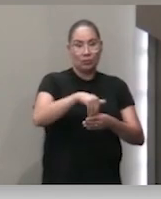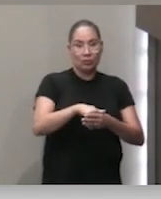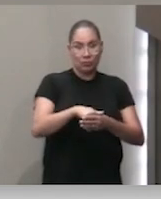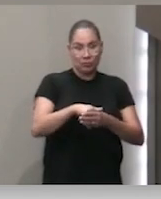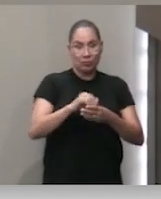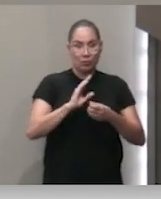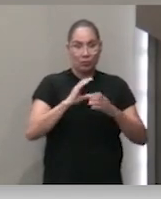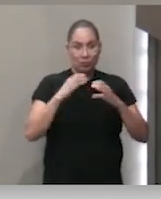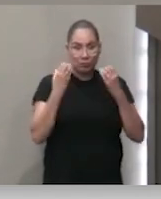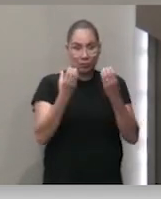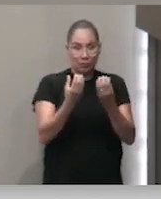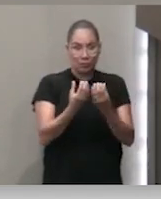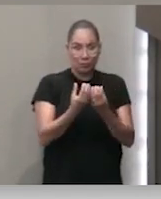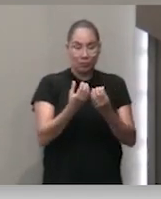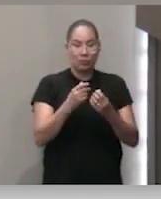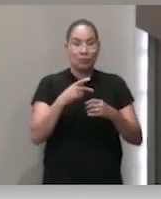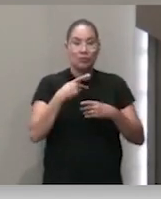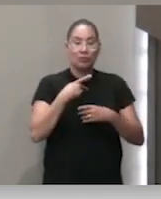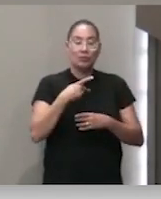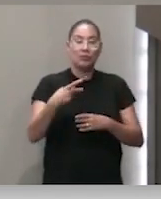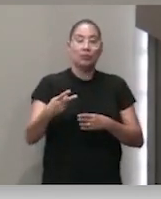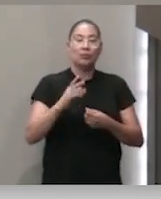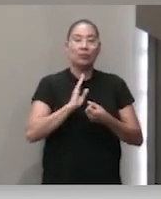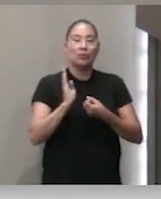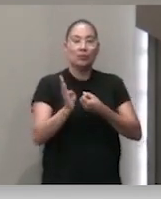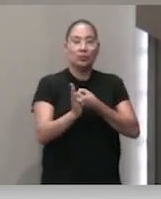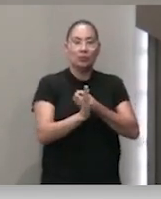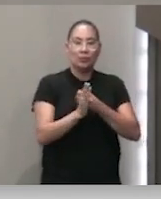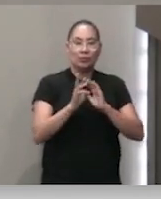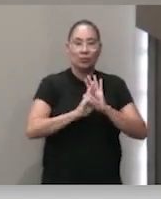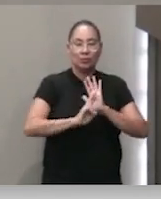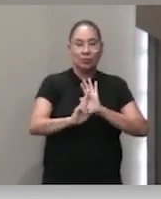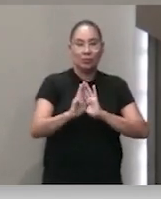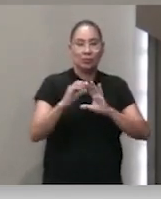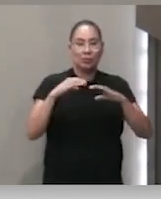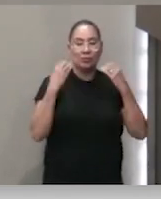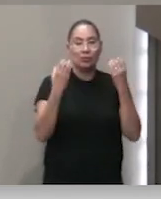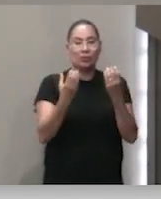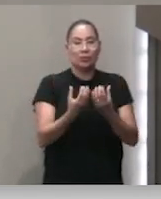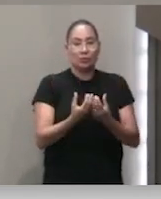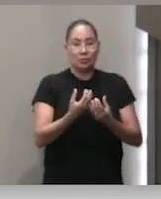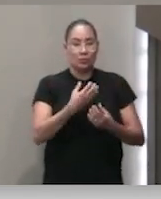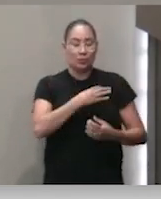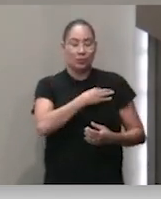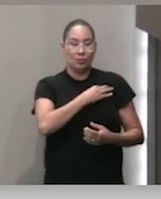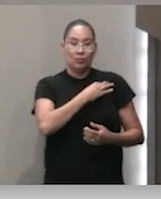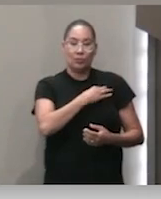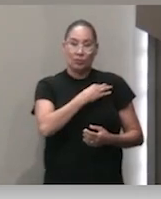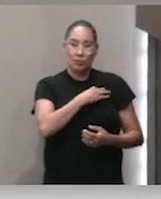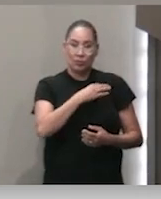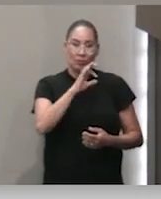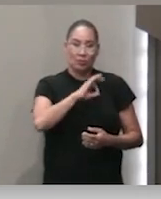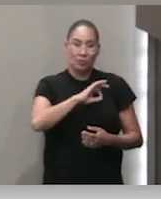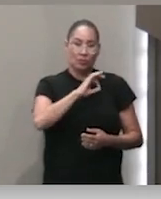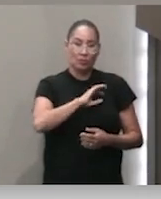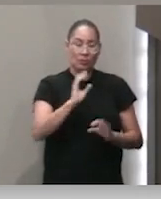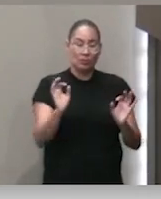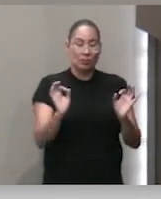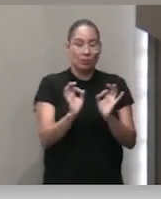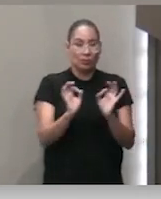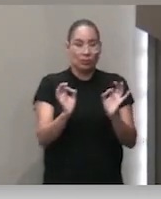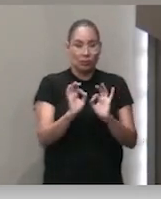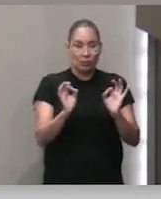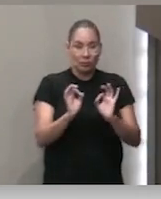nossas comunidades, dos presidentes de bairro, aquele que representa a comunidade, sem ganhar R$1 para tudo